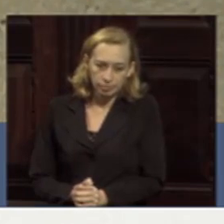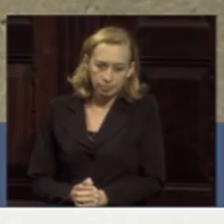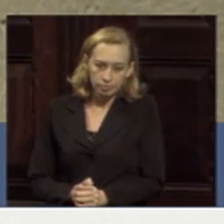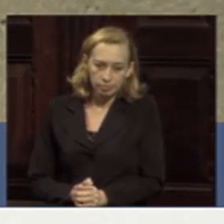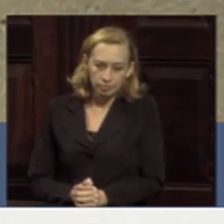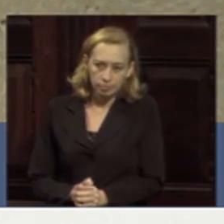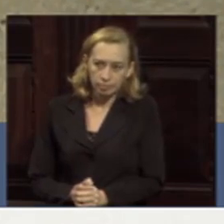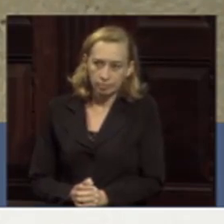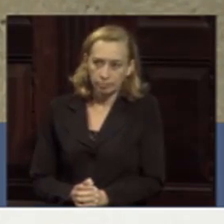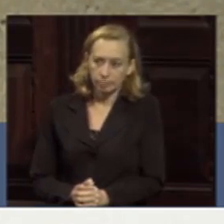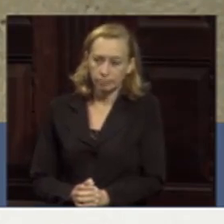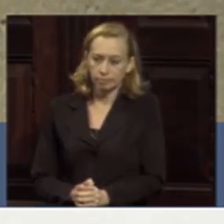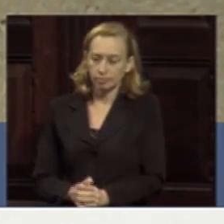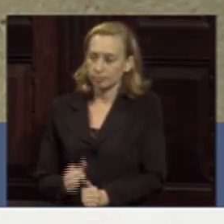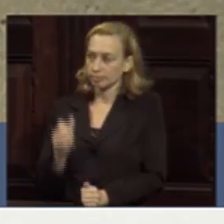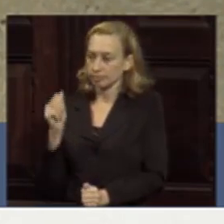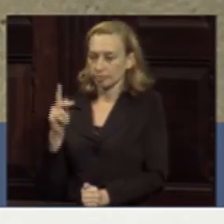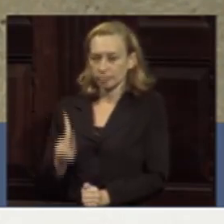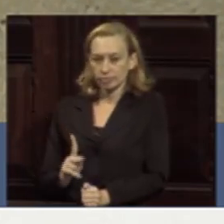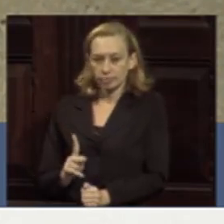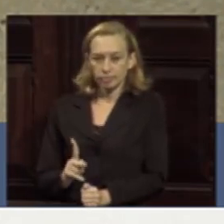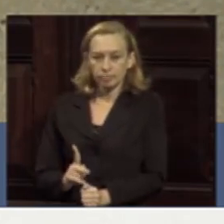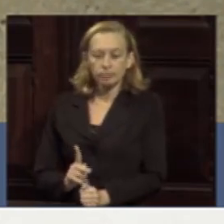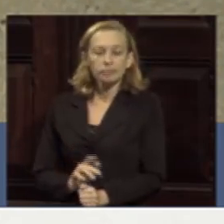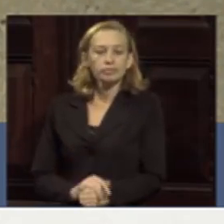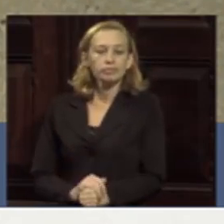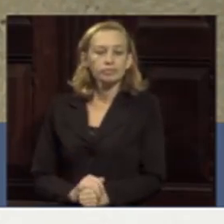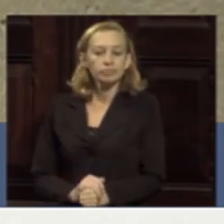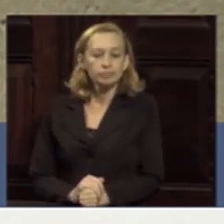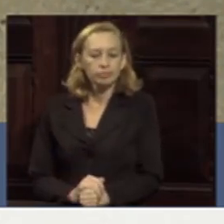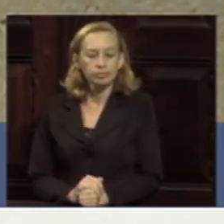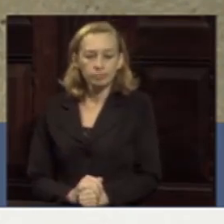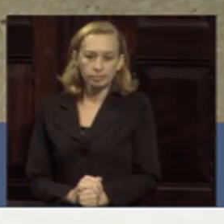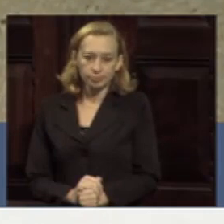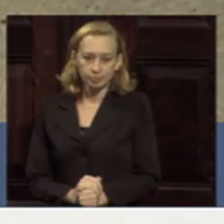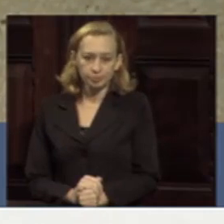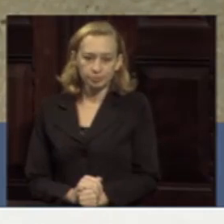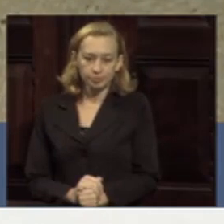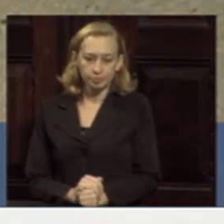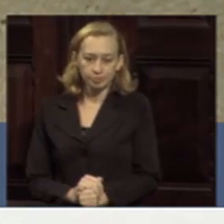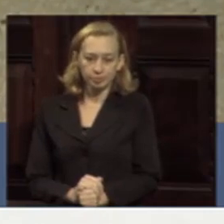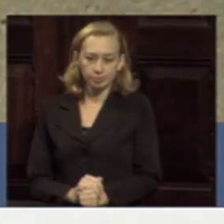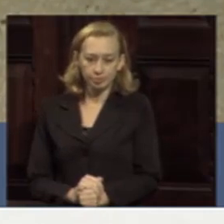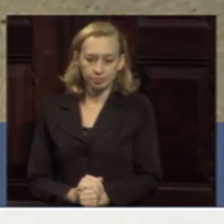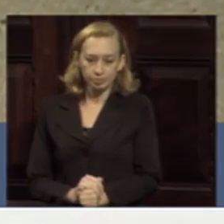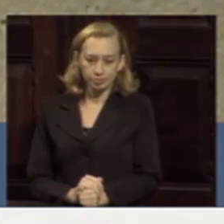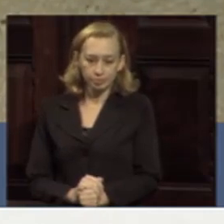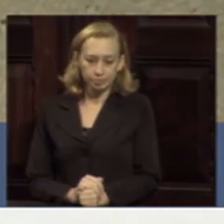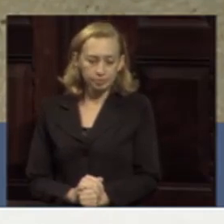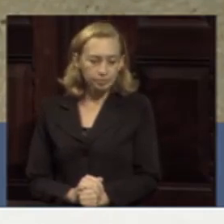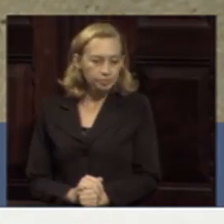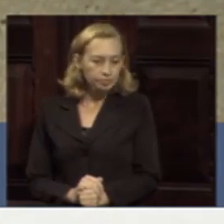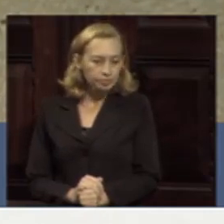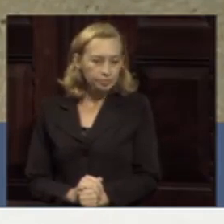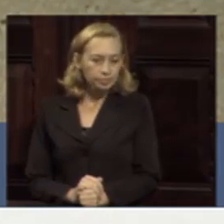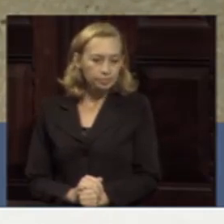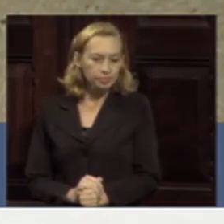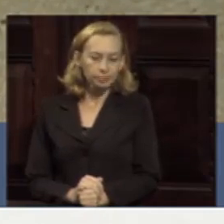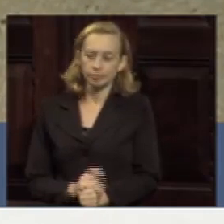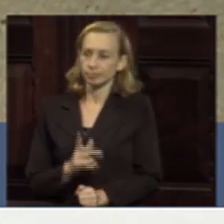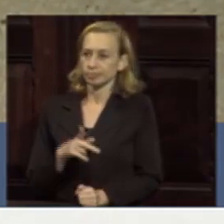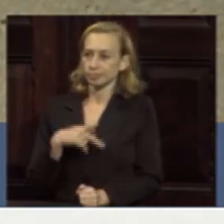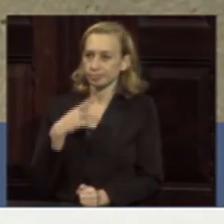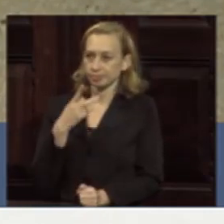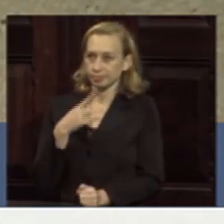aprovada no Superior Tribunal de Justiça, e aqui tem um número da jurisprudência, que diz o